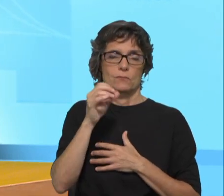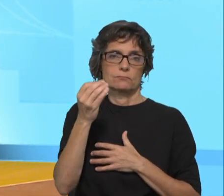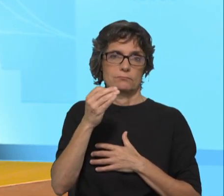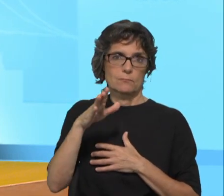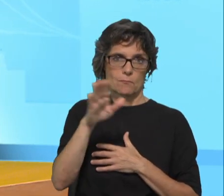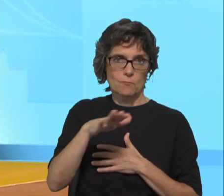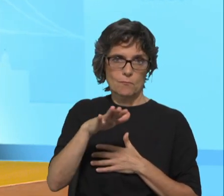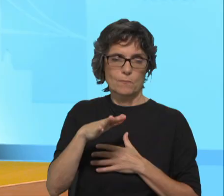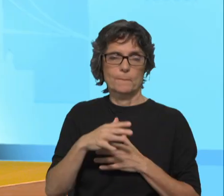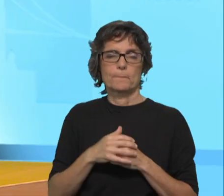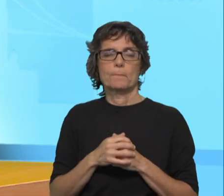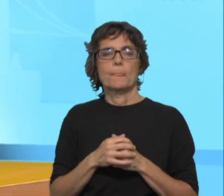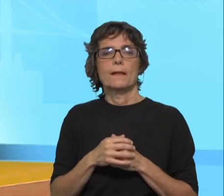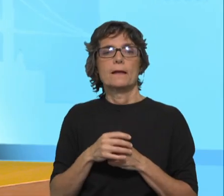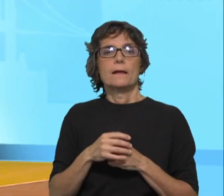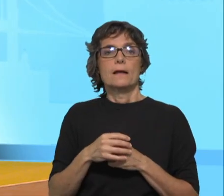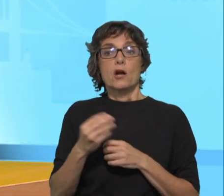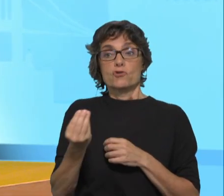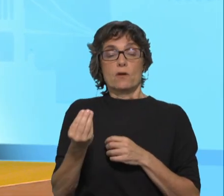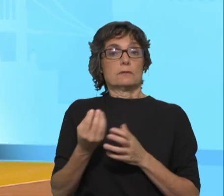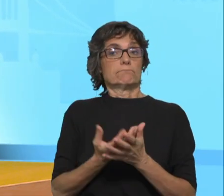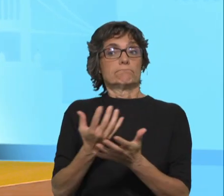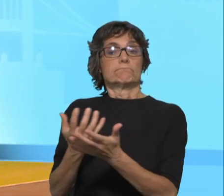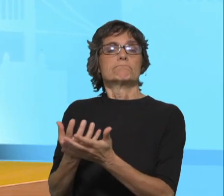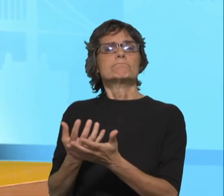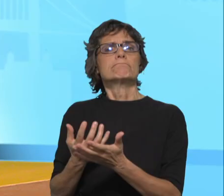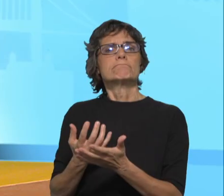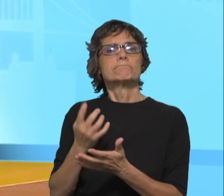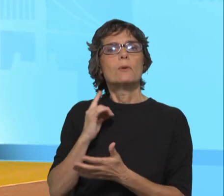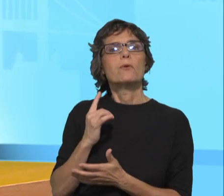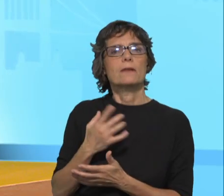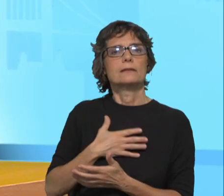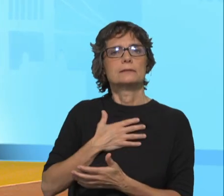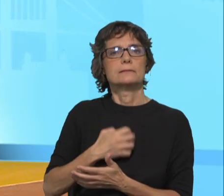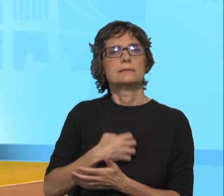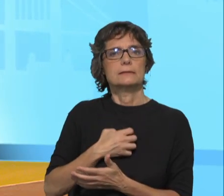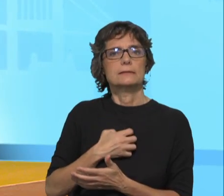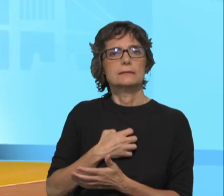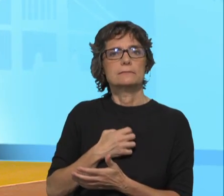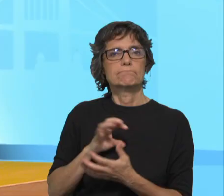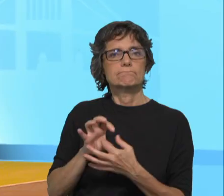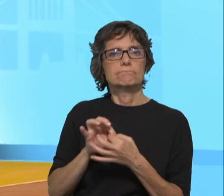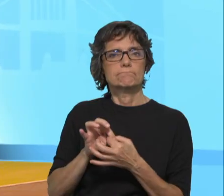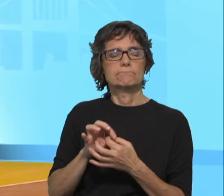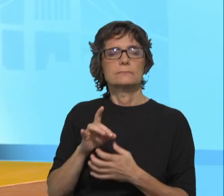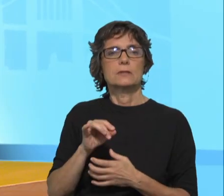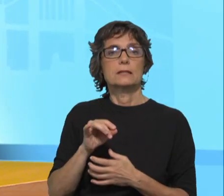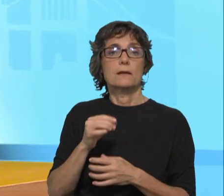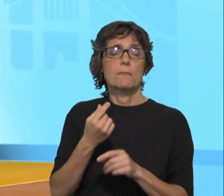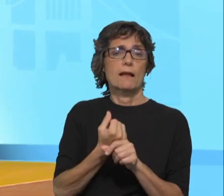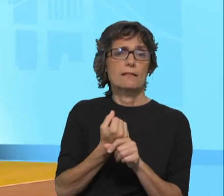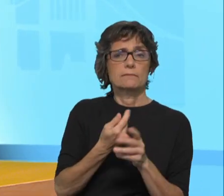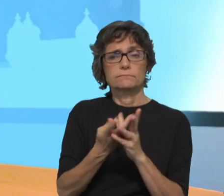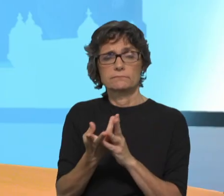extremamente importante para eles, que vão-nos dando esse feedback. E de outras iniciativas que vamos realizando, também